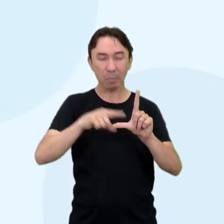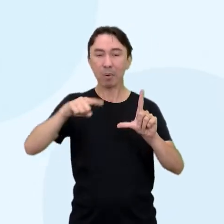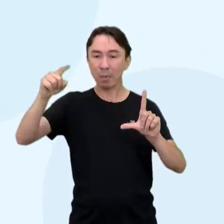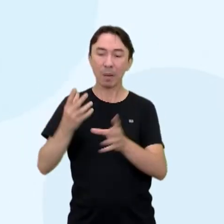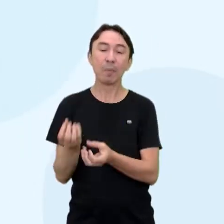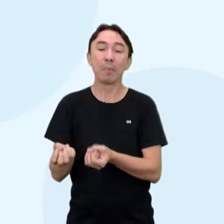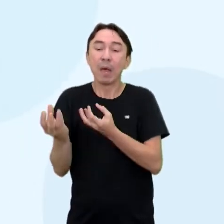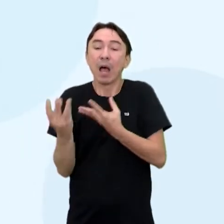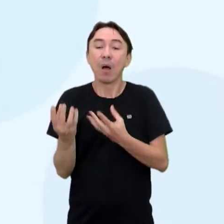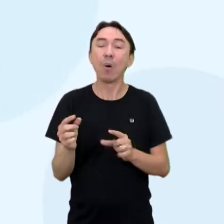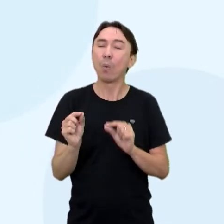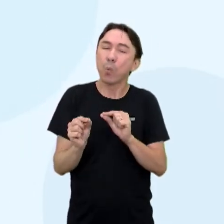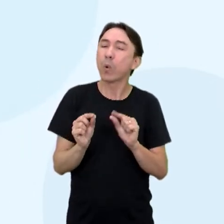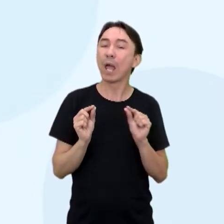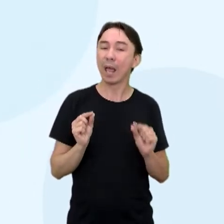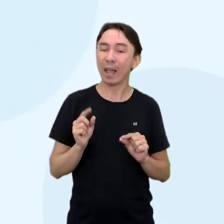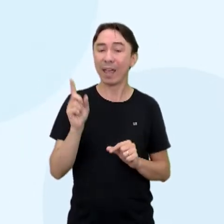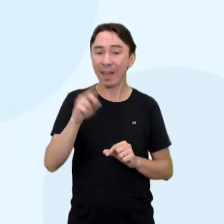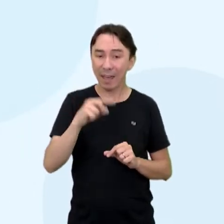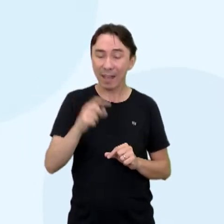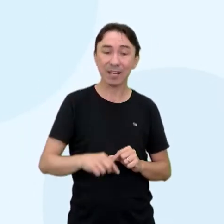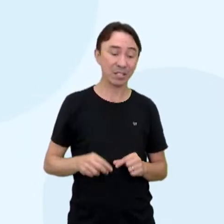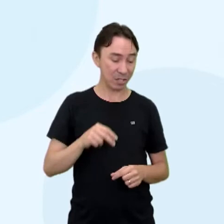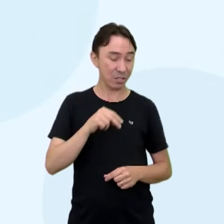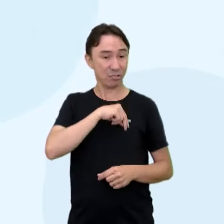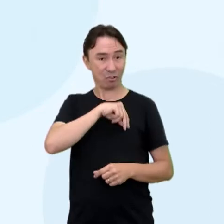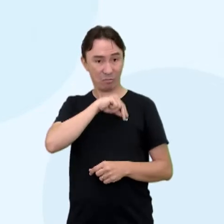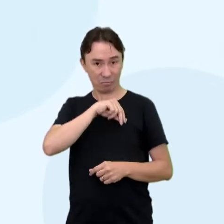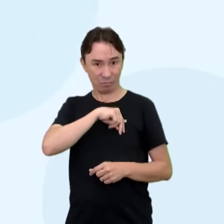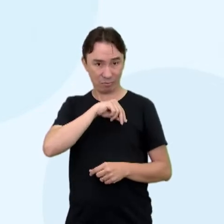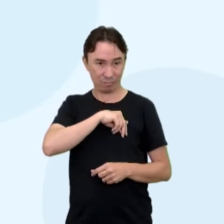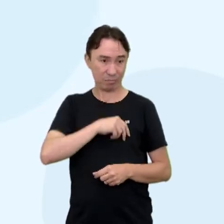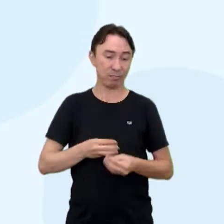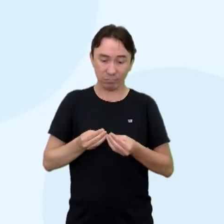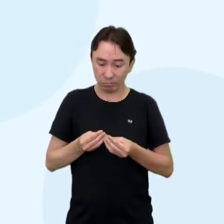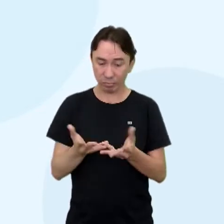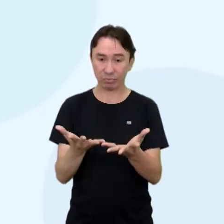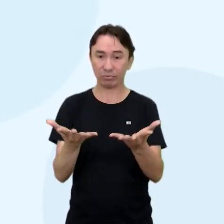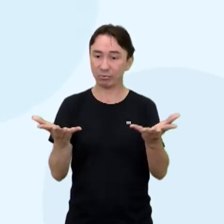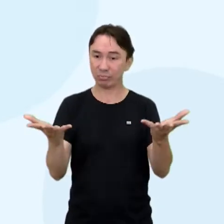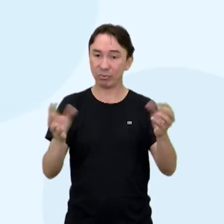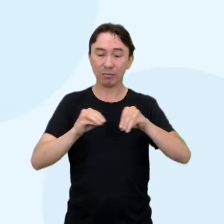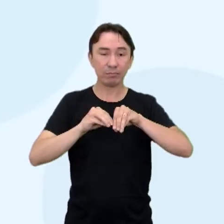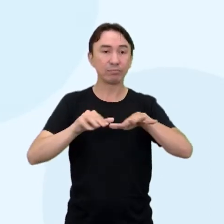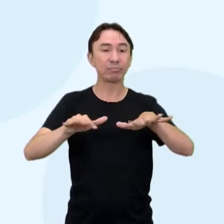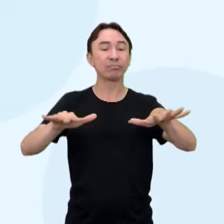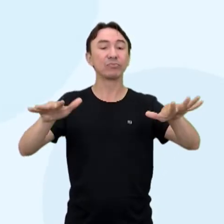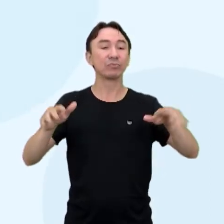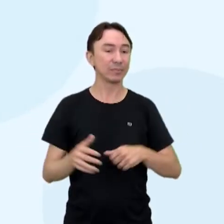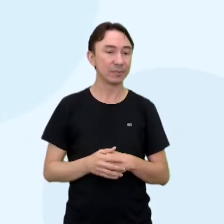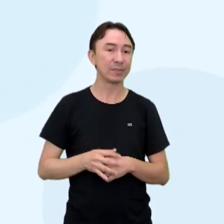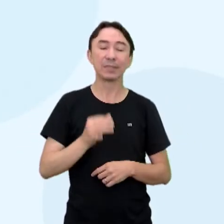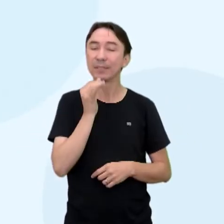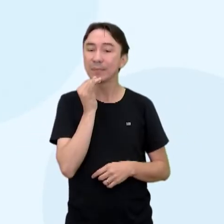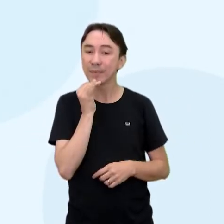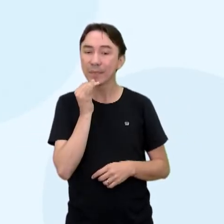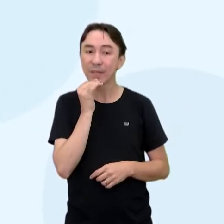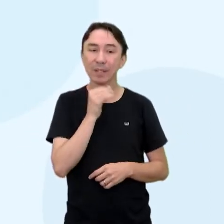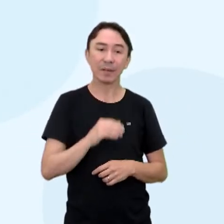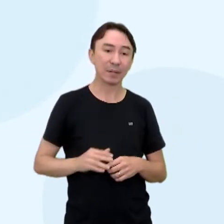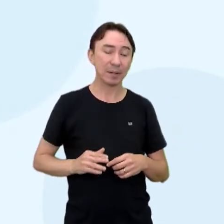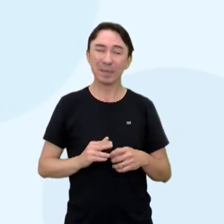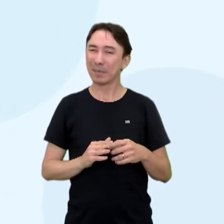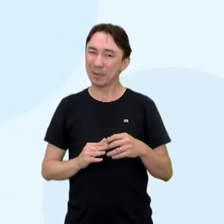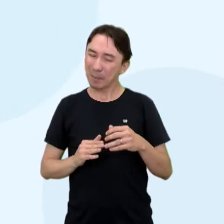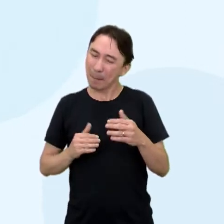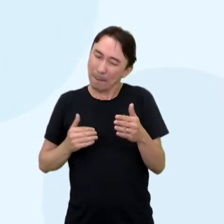gente aborda a distribuição de renda. Então, quanto mais próximo de 1, né, pior a